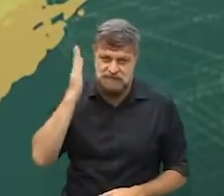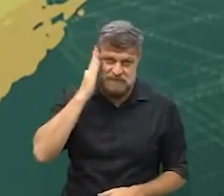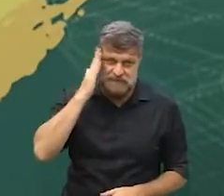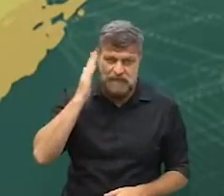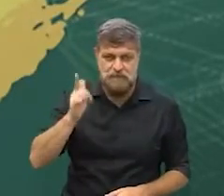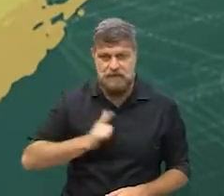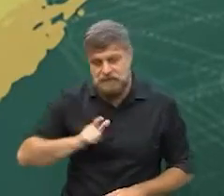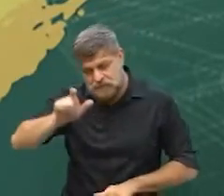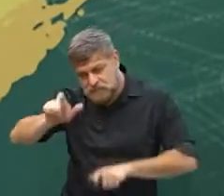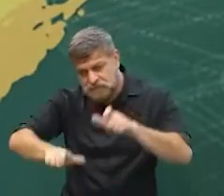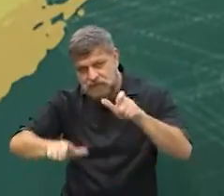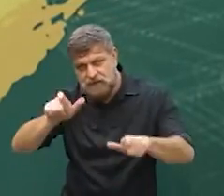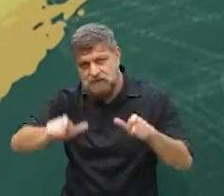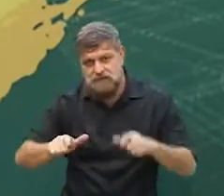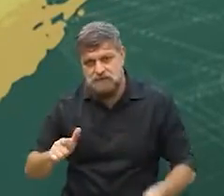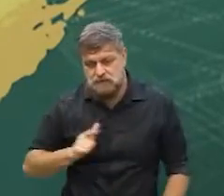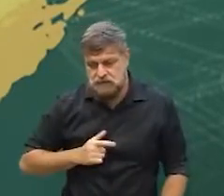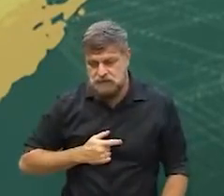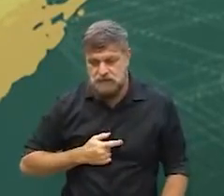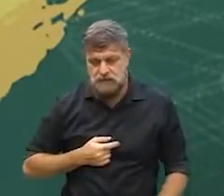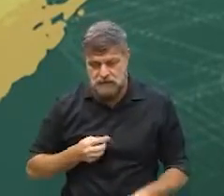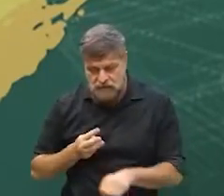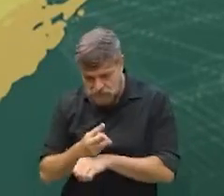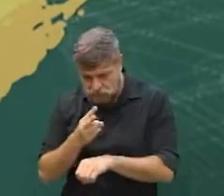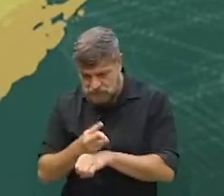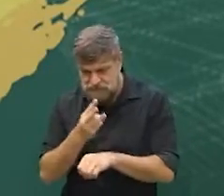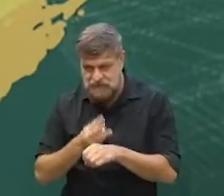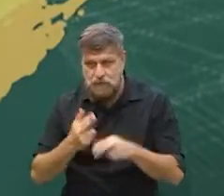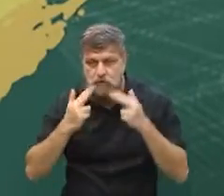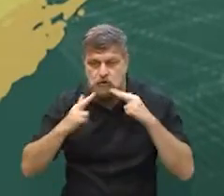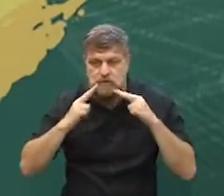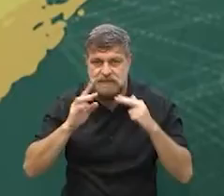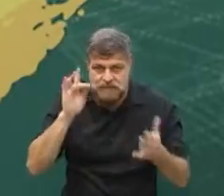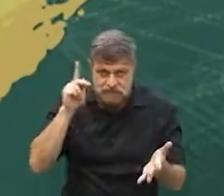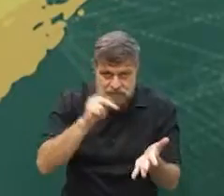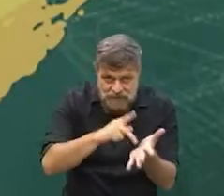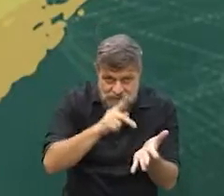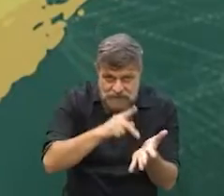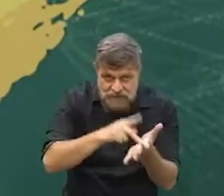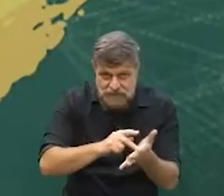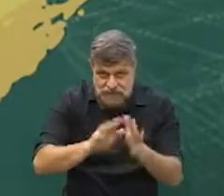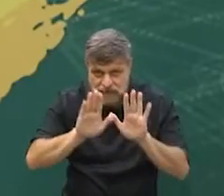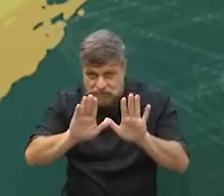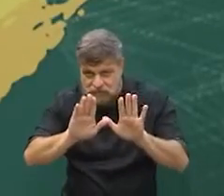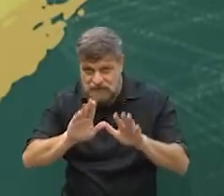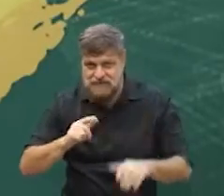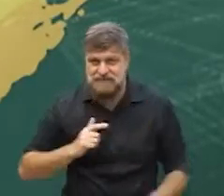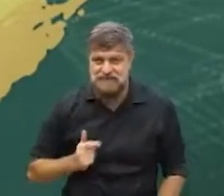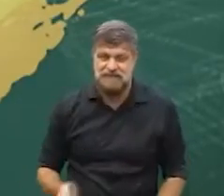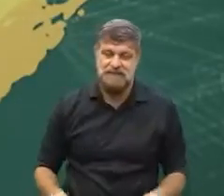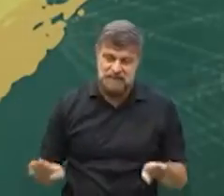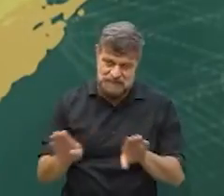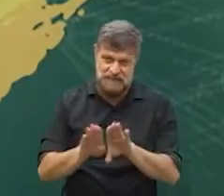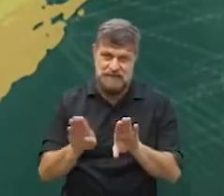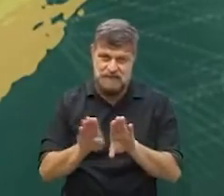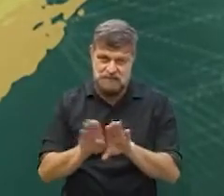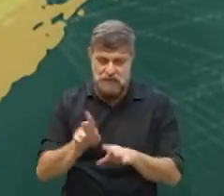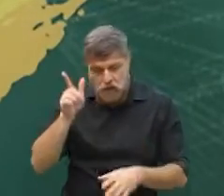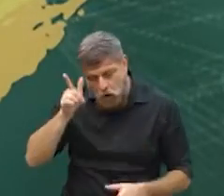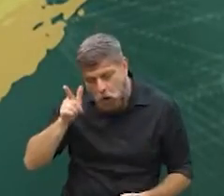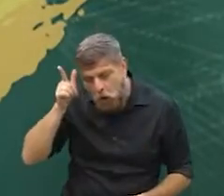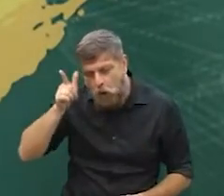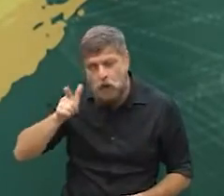claro que muita gente manda coisa séria, notícia verdadeira e tudo mais, e isso não deixa de